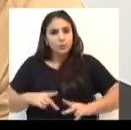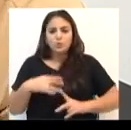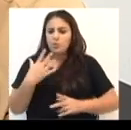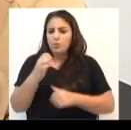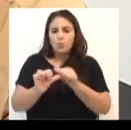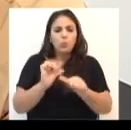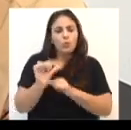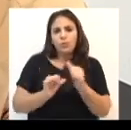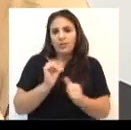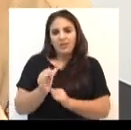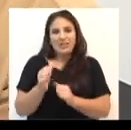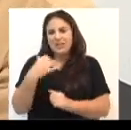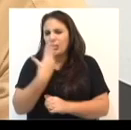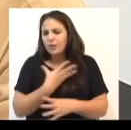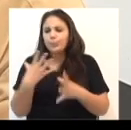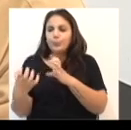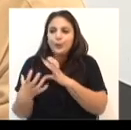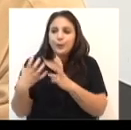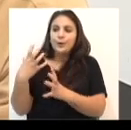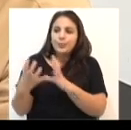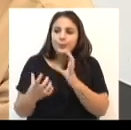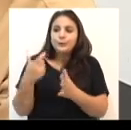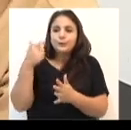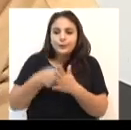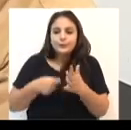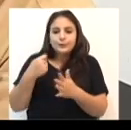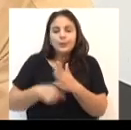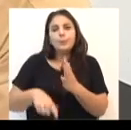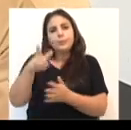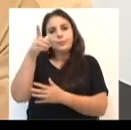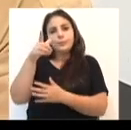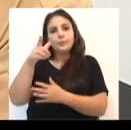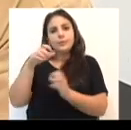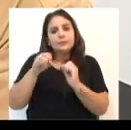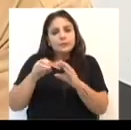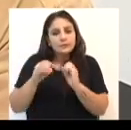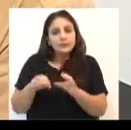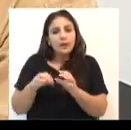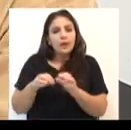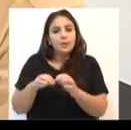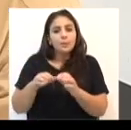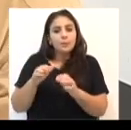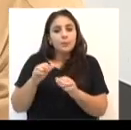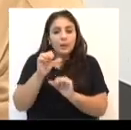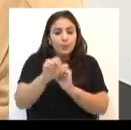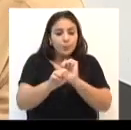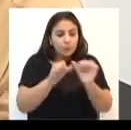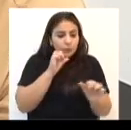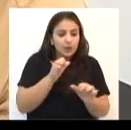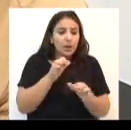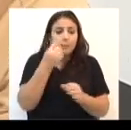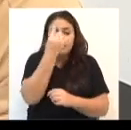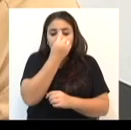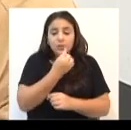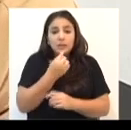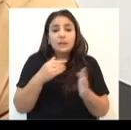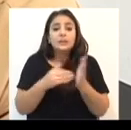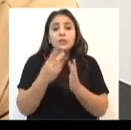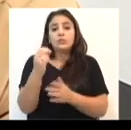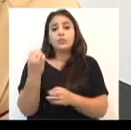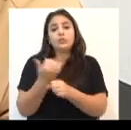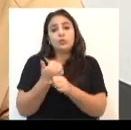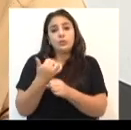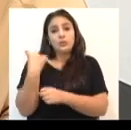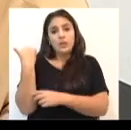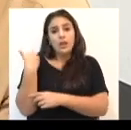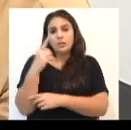brigamos, nós trabalhamos na saúde, brigamos em até entender que se fosse melhor que a pessoa formasse personalidade até os 20 anos de idade, mas não é assim que